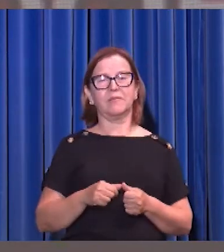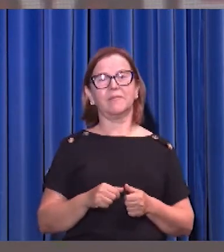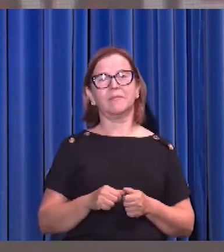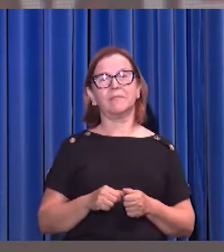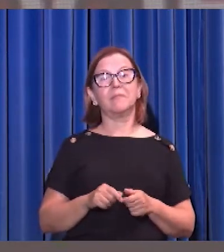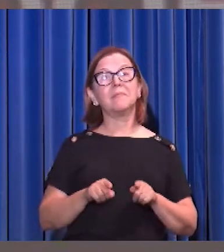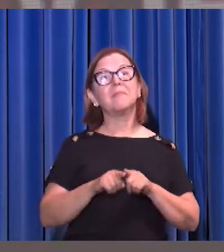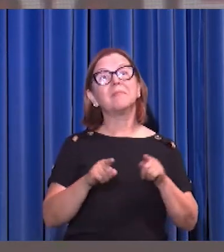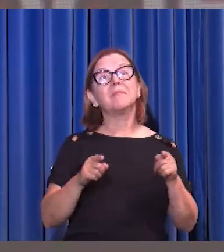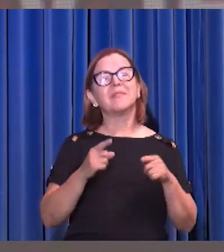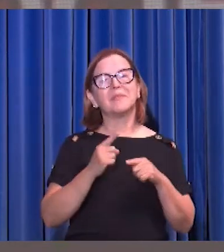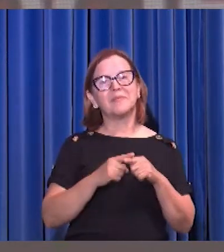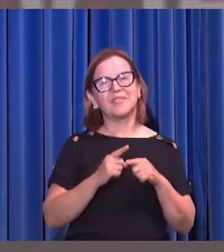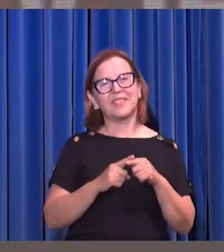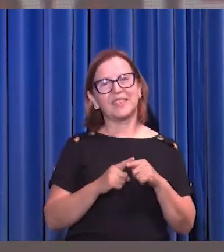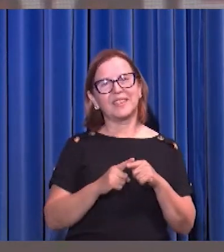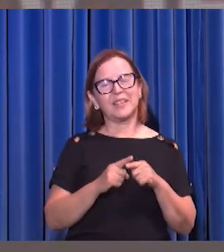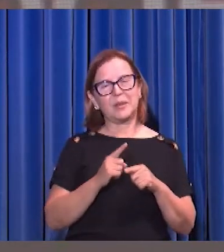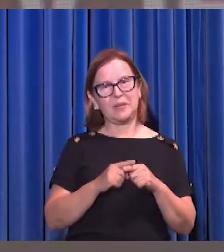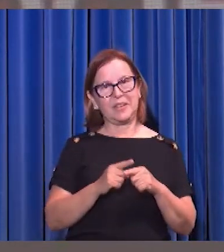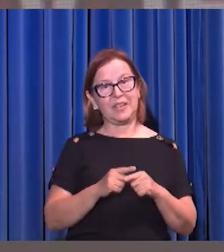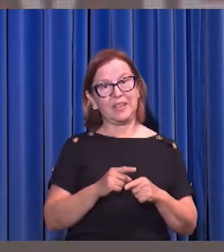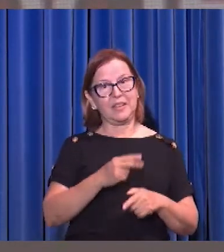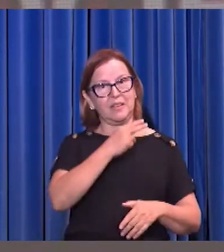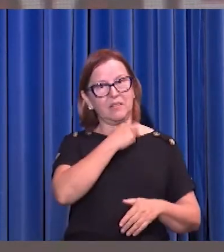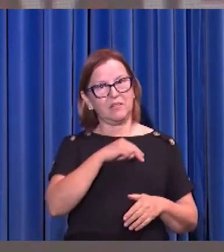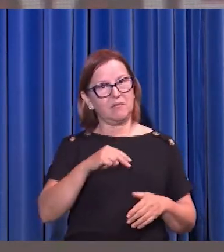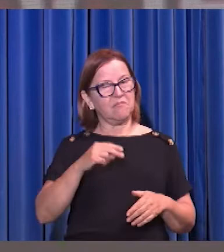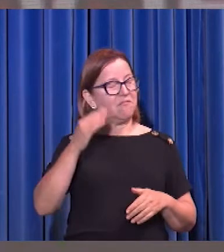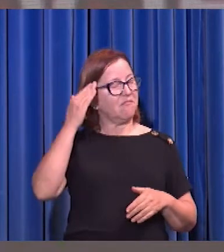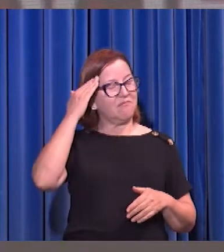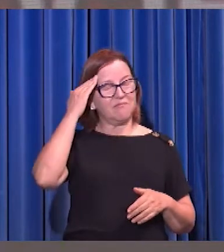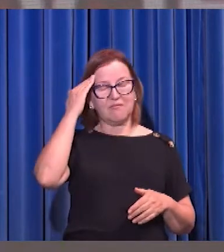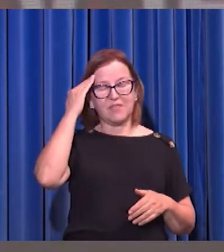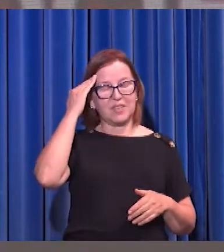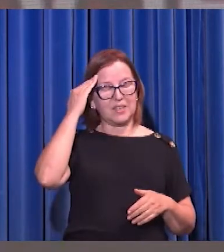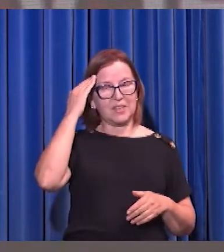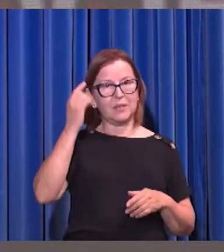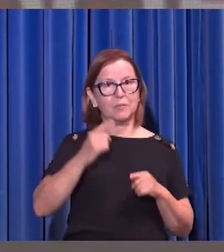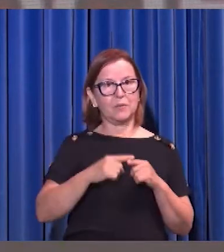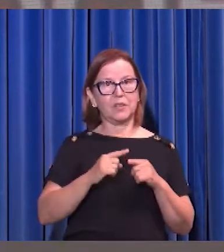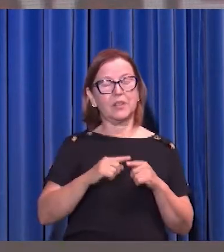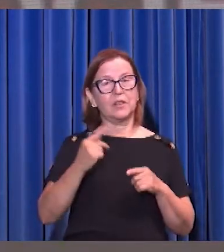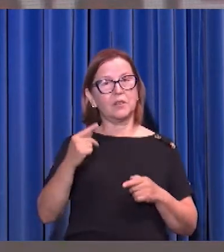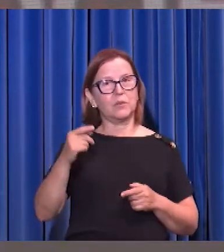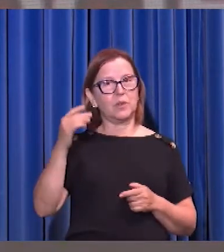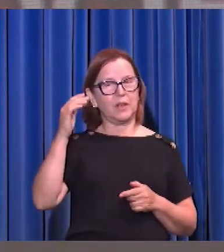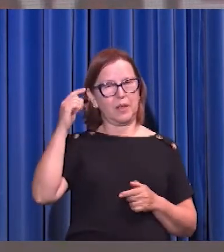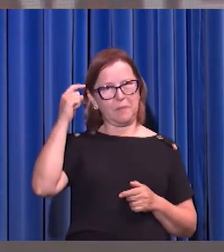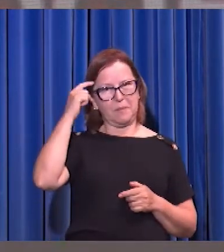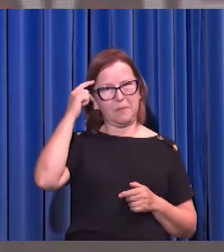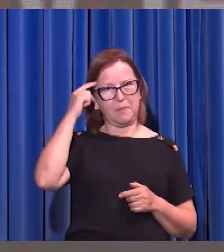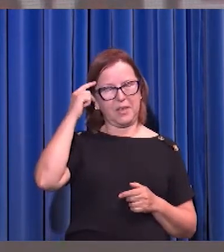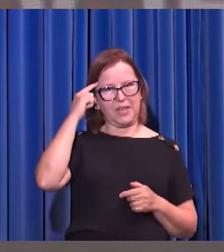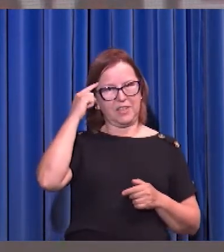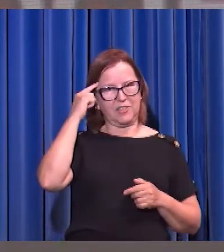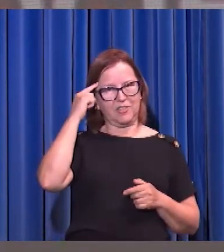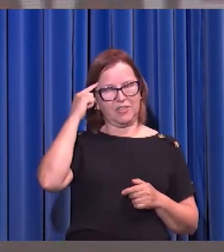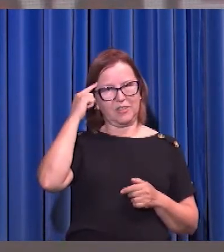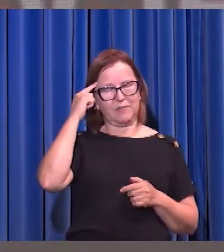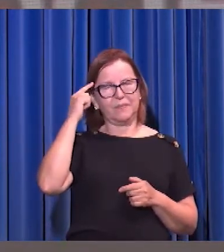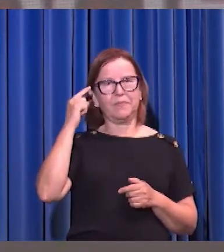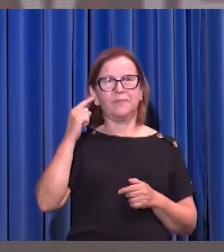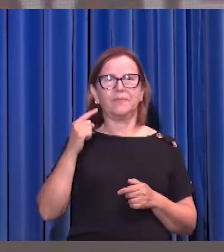Mas por quê? Porque Nicodemos, ele não entendia, porque na sua mente ela estava impregnada por uma coisa